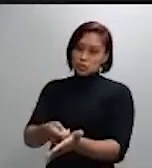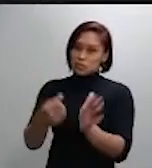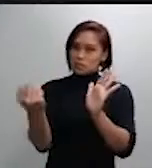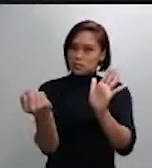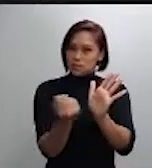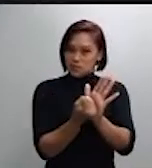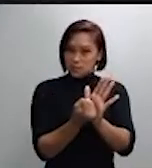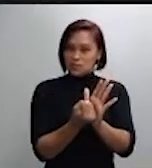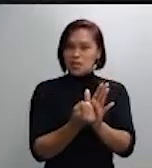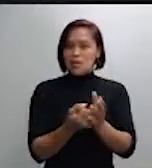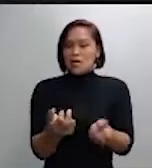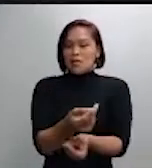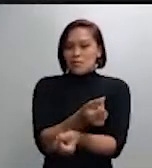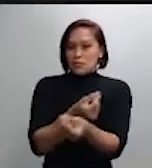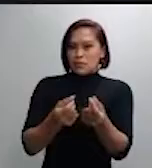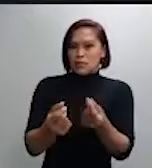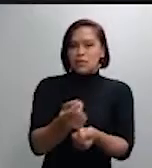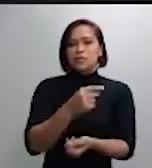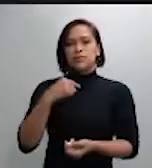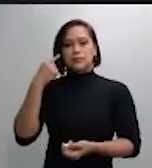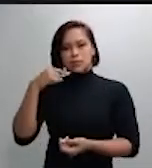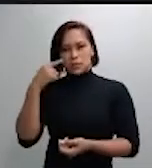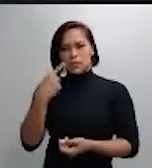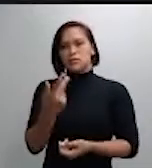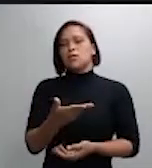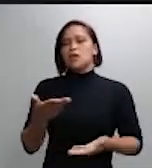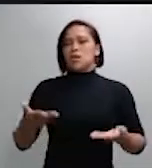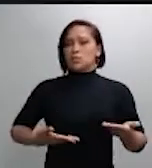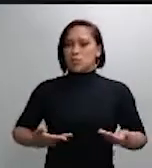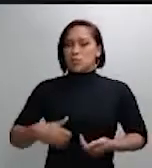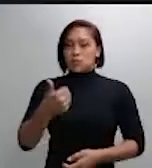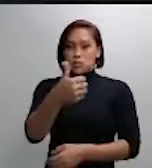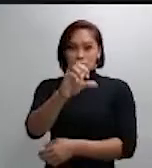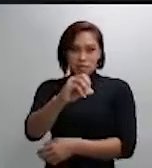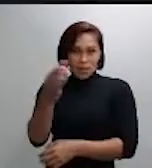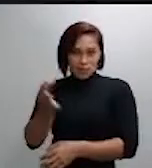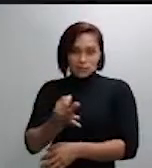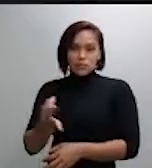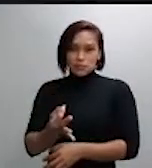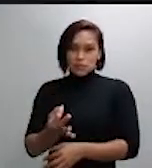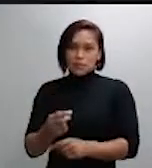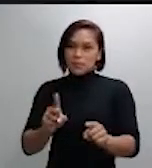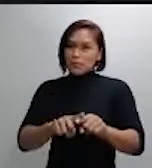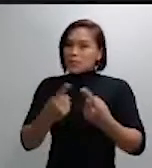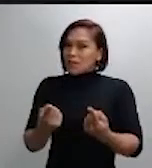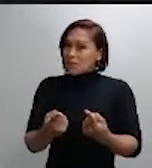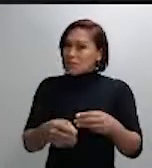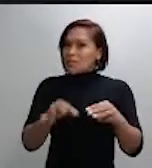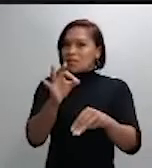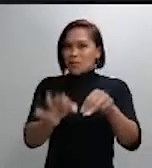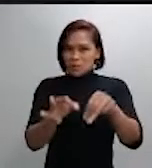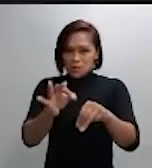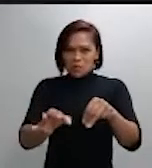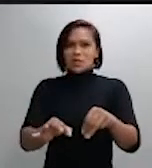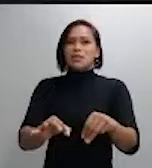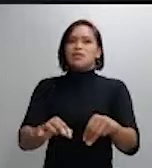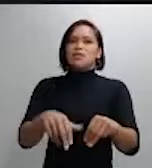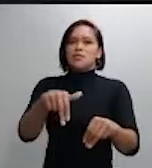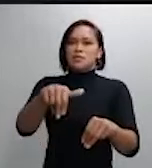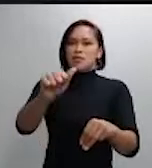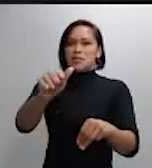os honorários aos advogados públicos de 10%. Então, excelentíssima senhora ministra Nancy